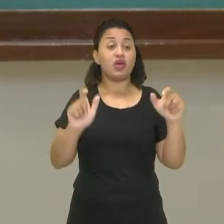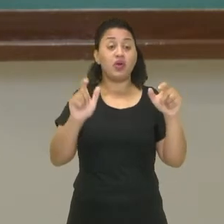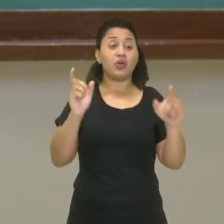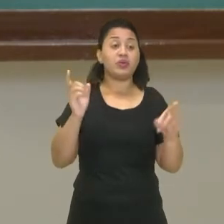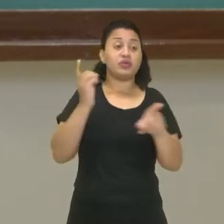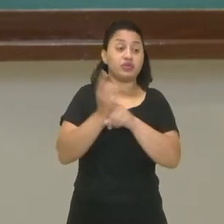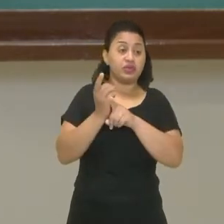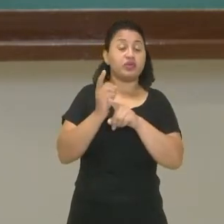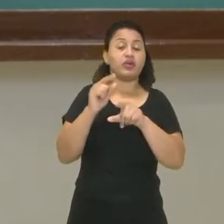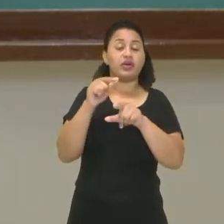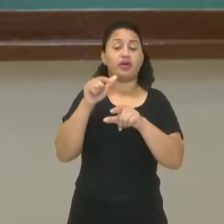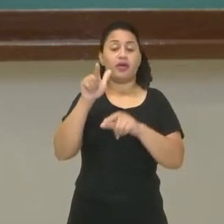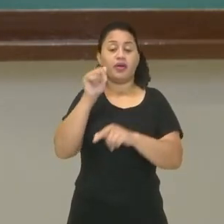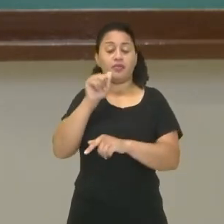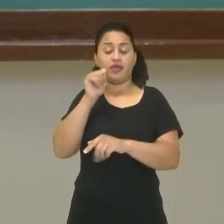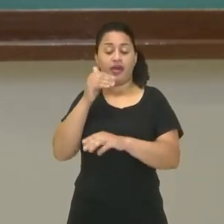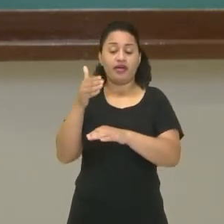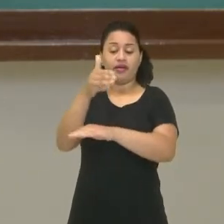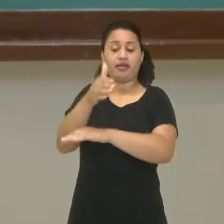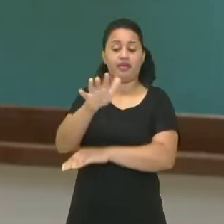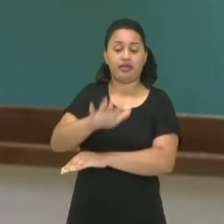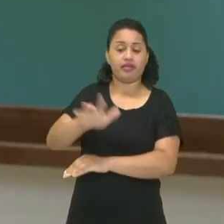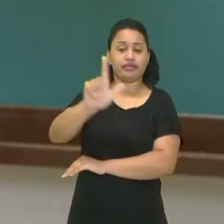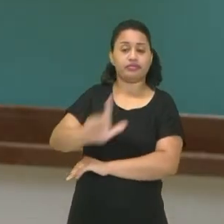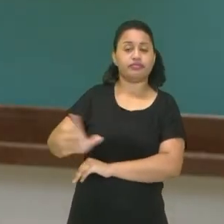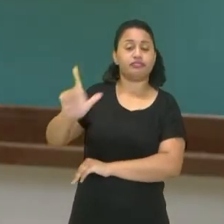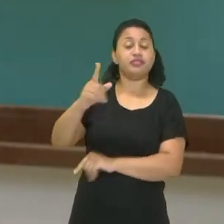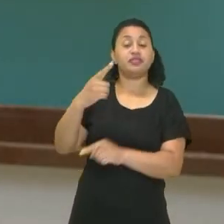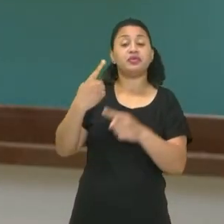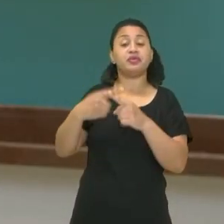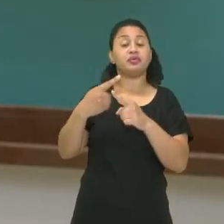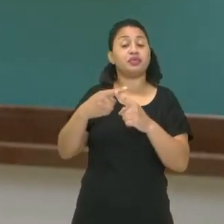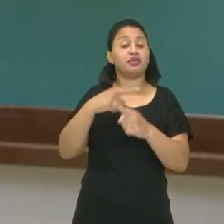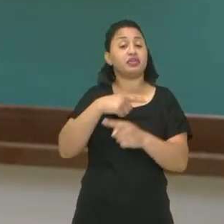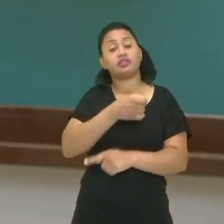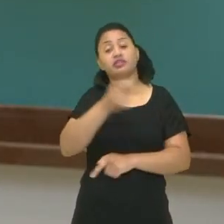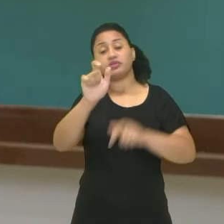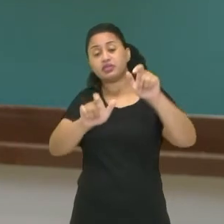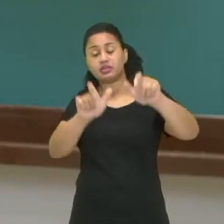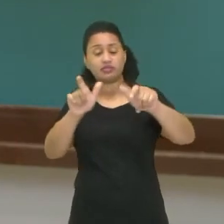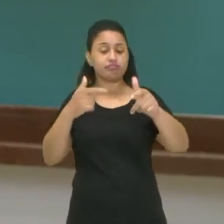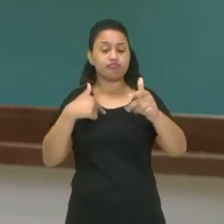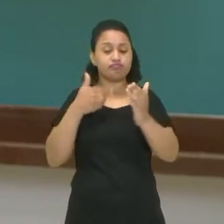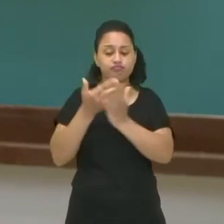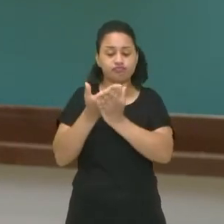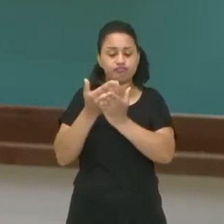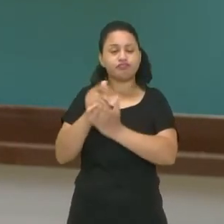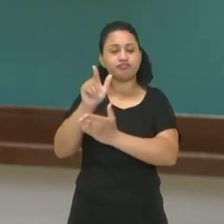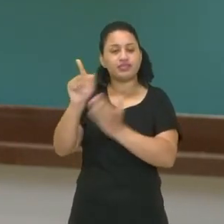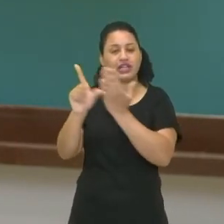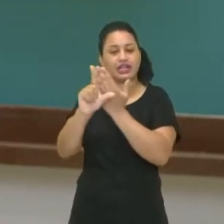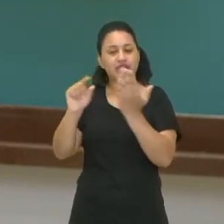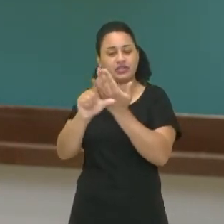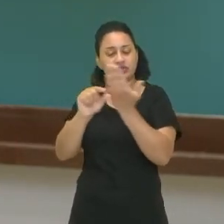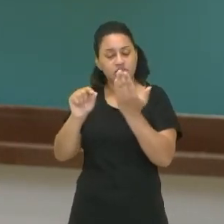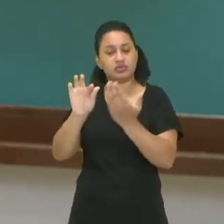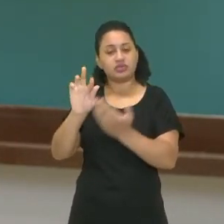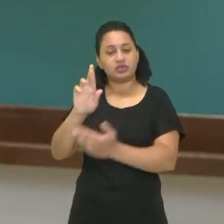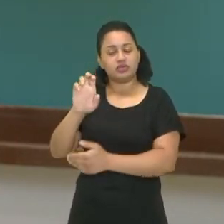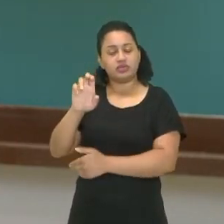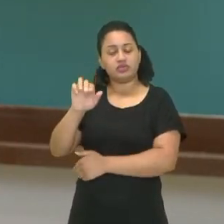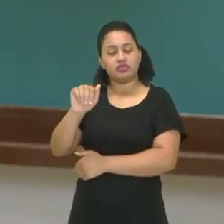da mulher no campo literário, né? Porque algumas pessoas não estudam a Francisca Júlia enquanto